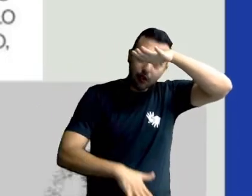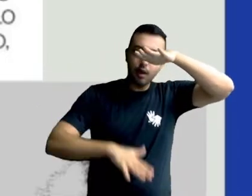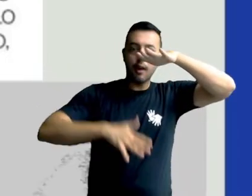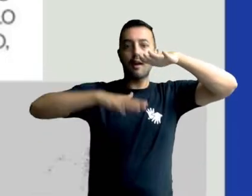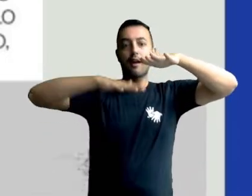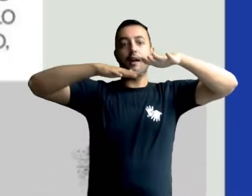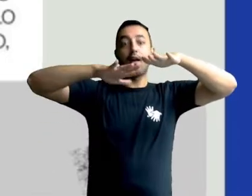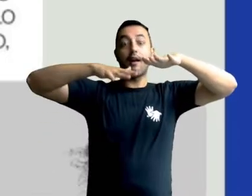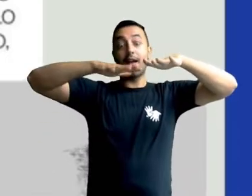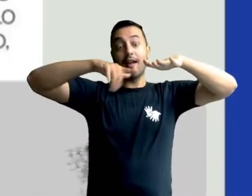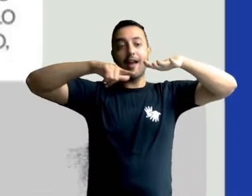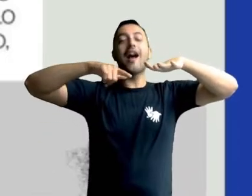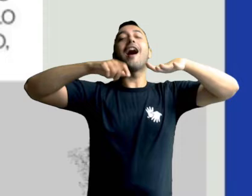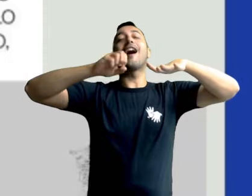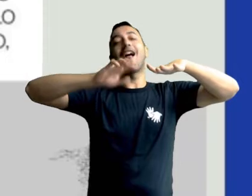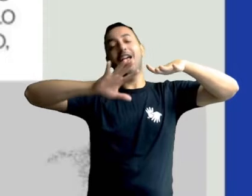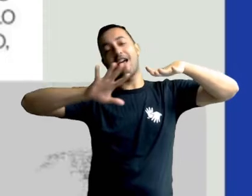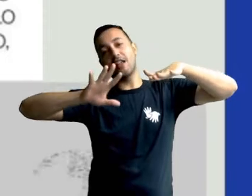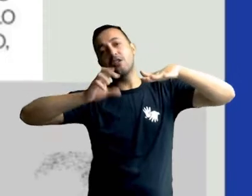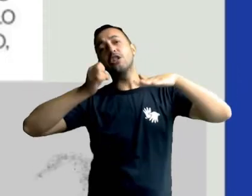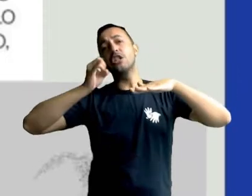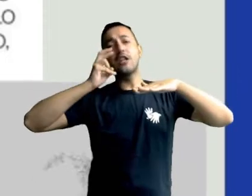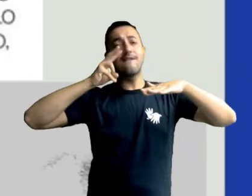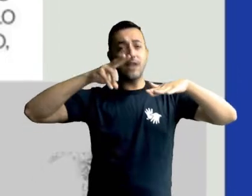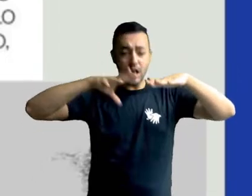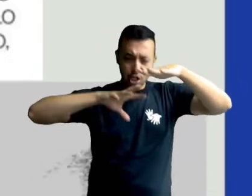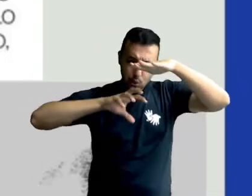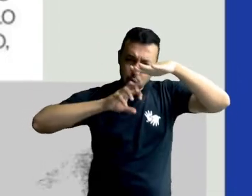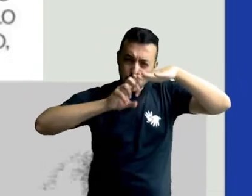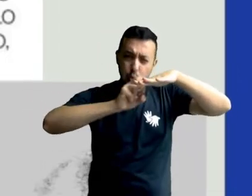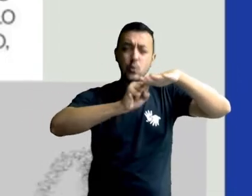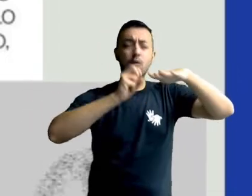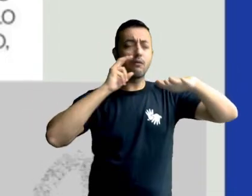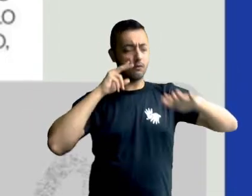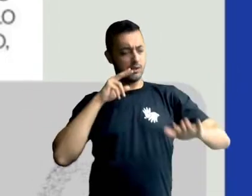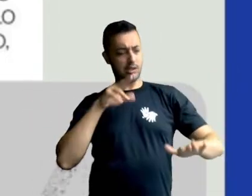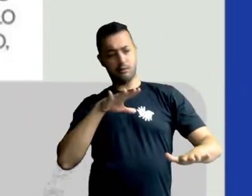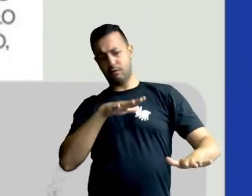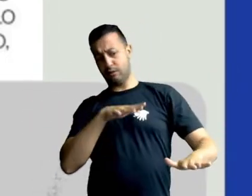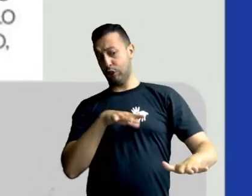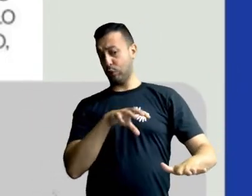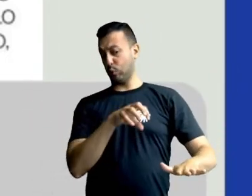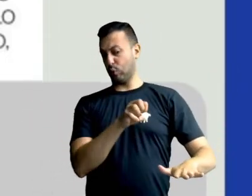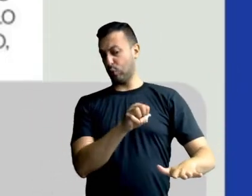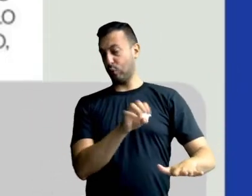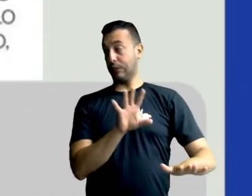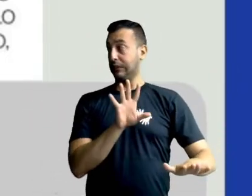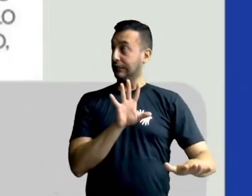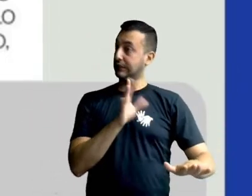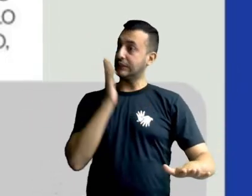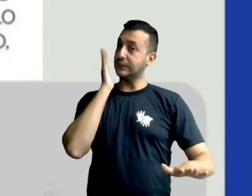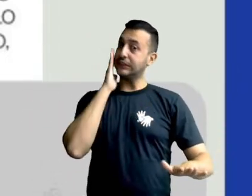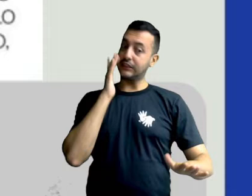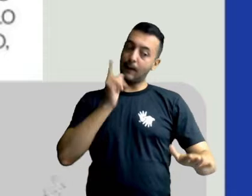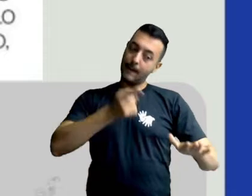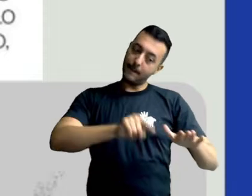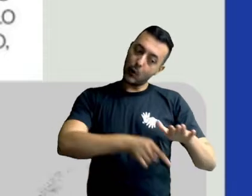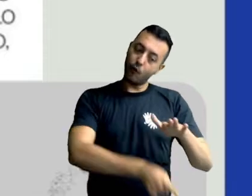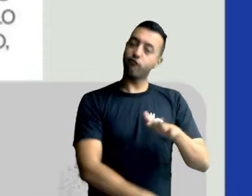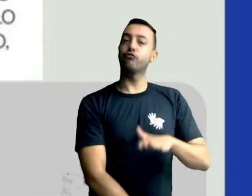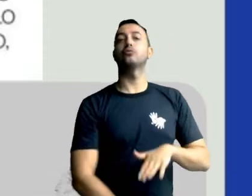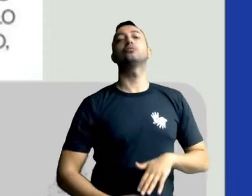para um rio, para um lago, que você vê que é muito escura a água, é porque aquele rio, aquele lago ali, ele é